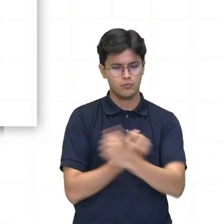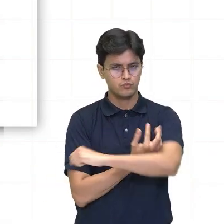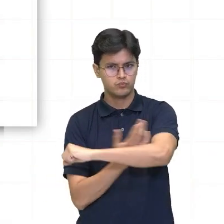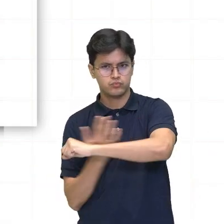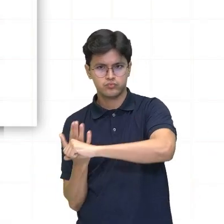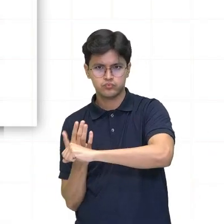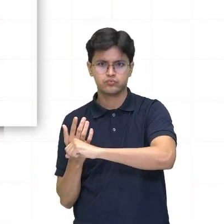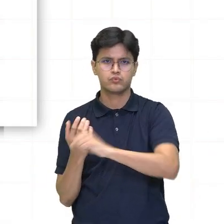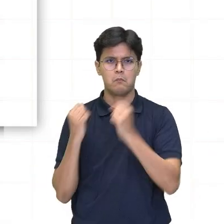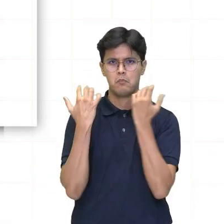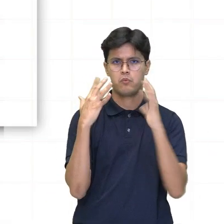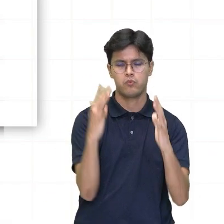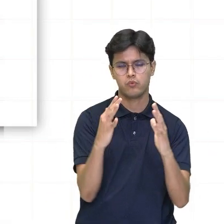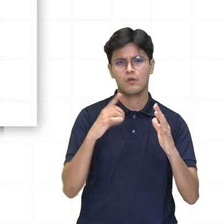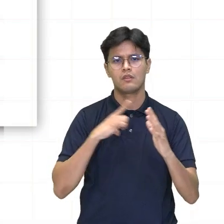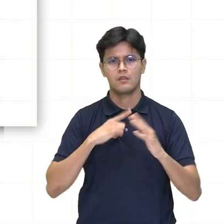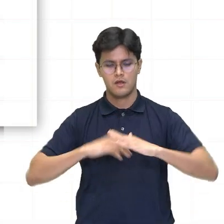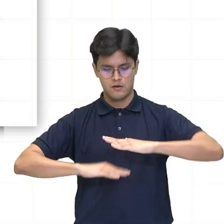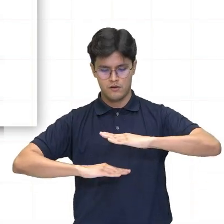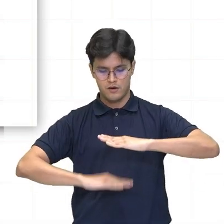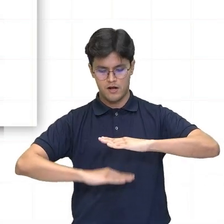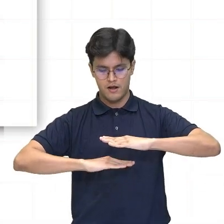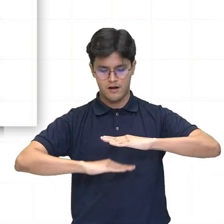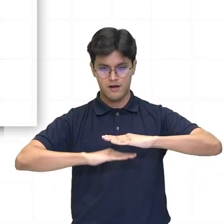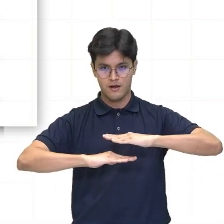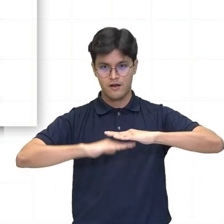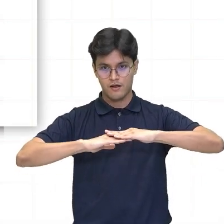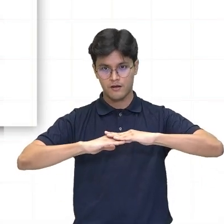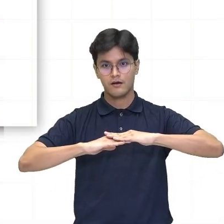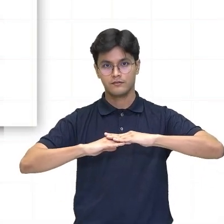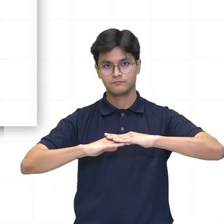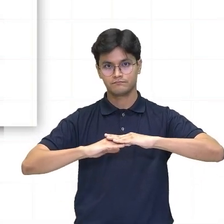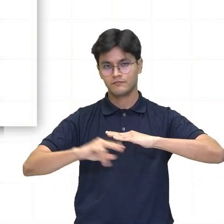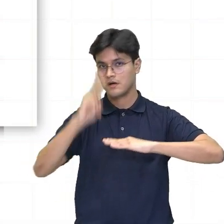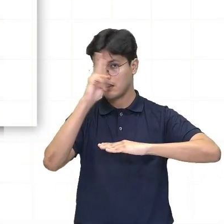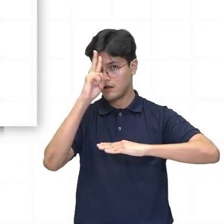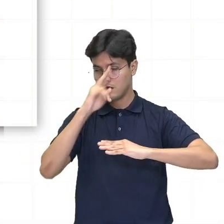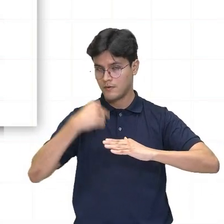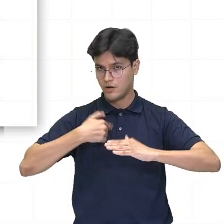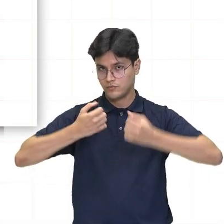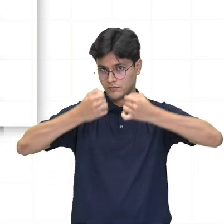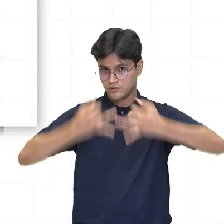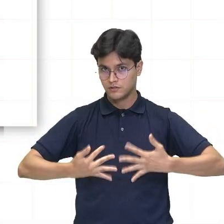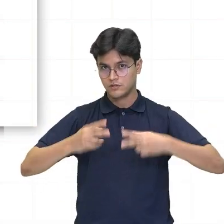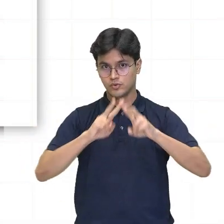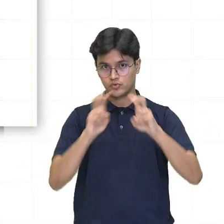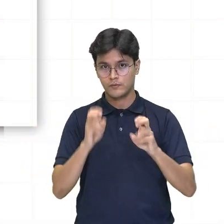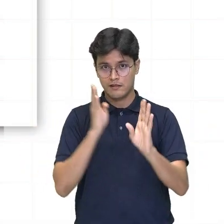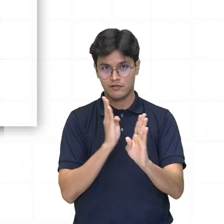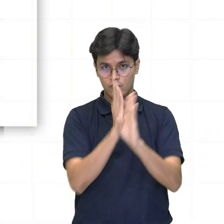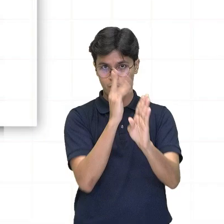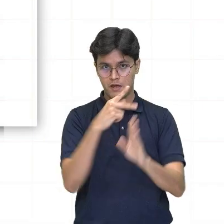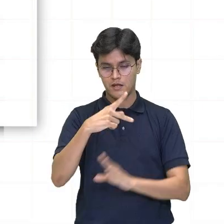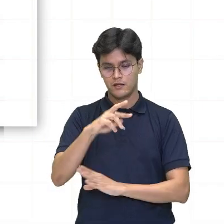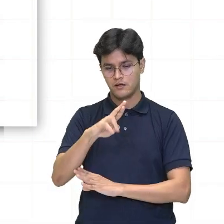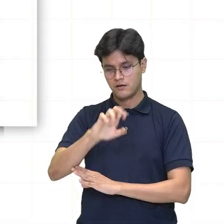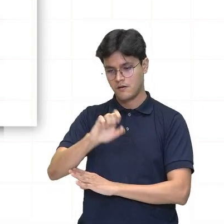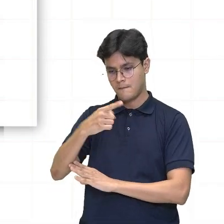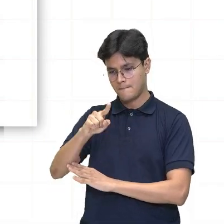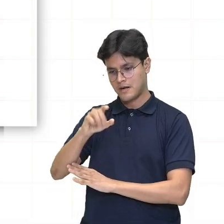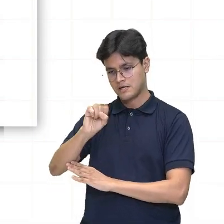né? Eu falei para vocês aí da descoberta mais recente do pré-sal, e aí nós temos, olha,